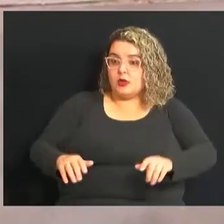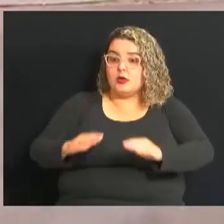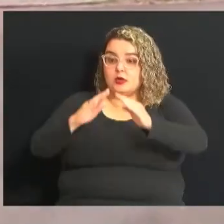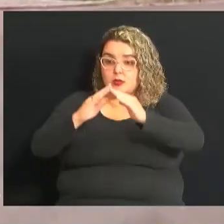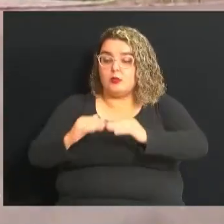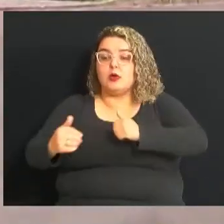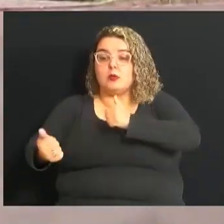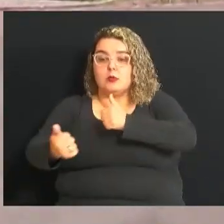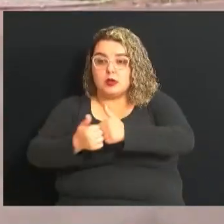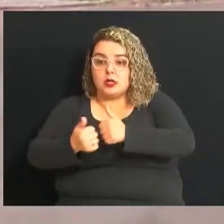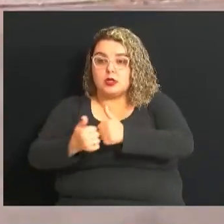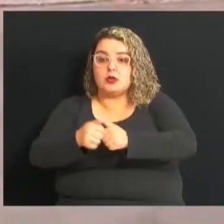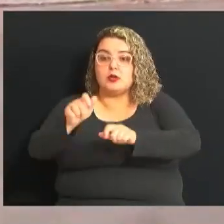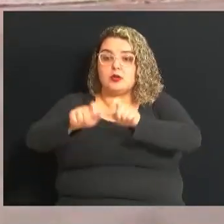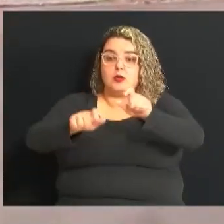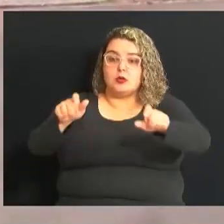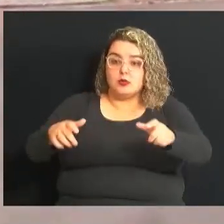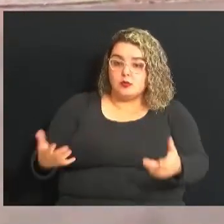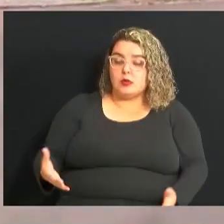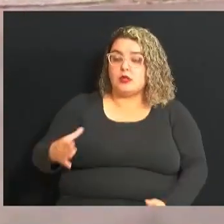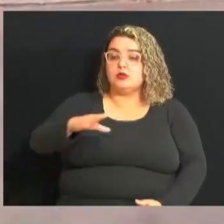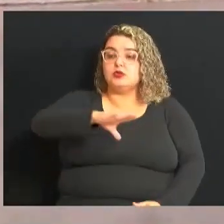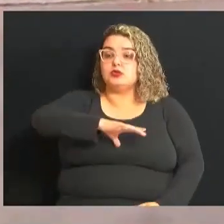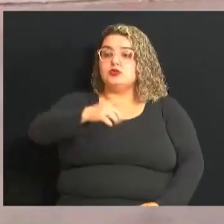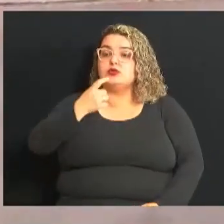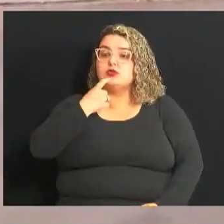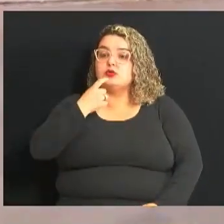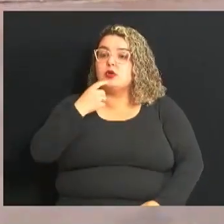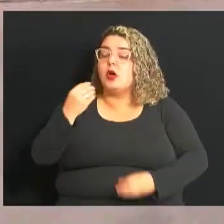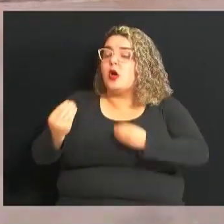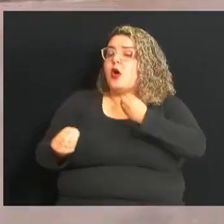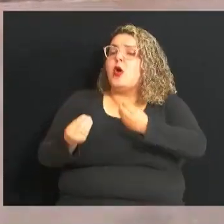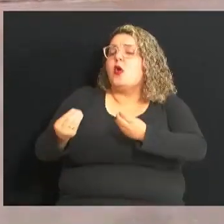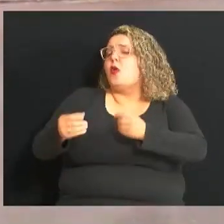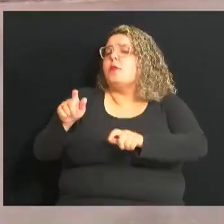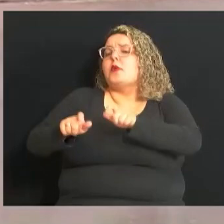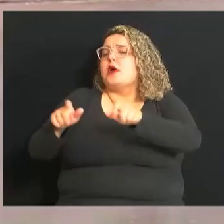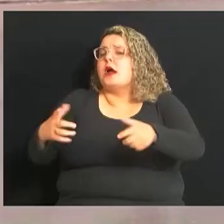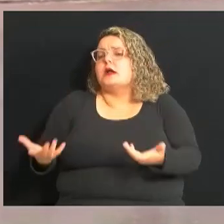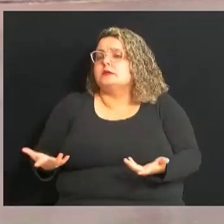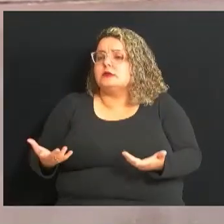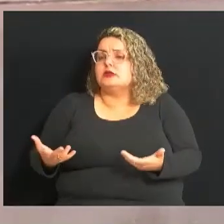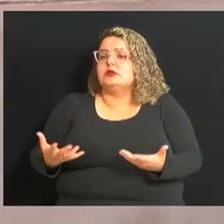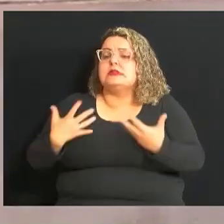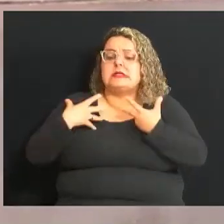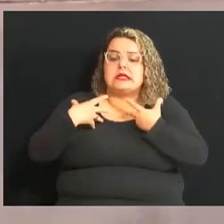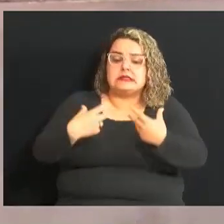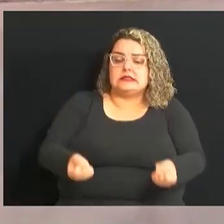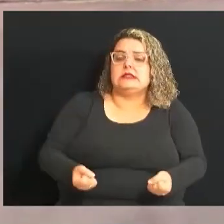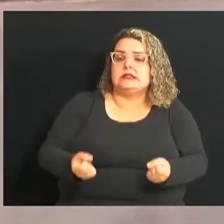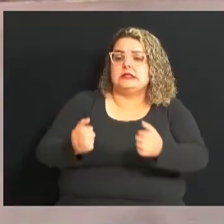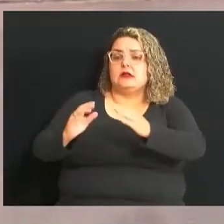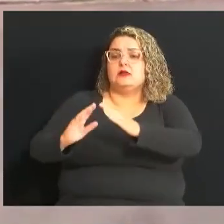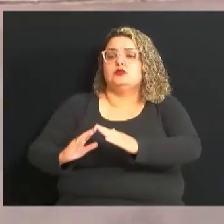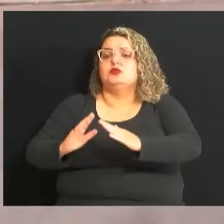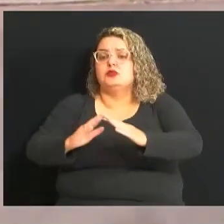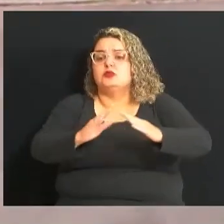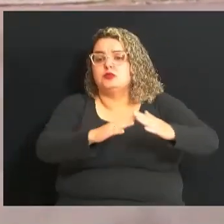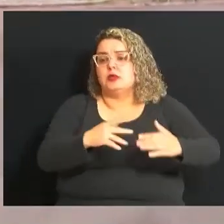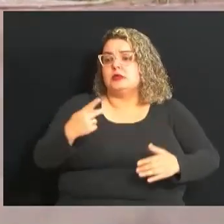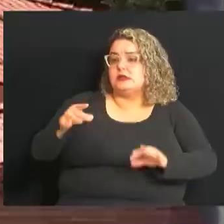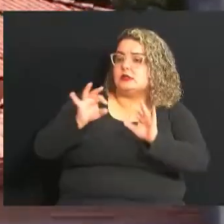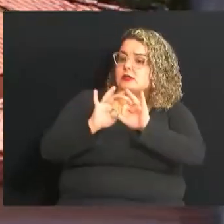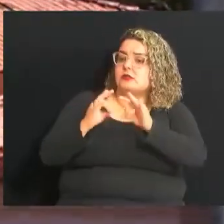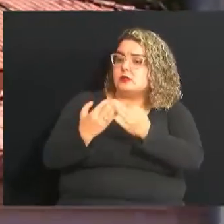perto, o pessoal aqui de Campinas. Como que as pessoas repercutiram aí, os moradores, seus familiares,